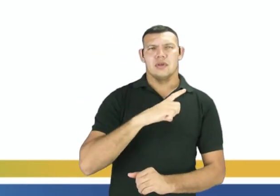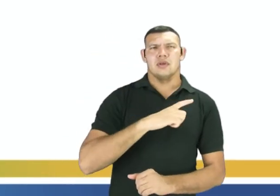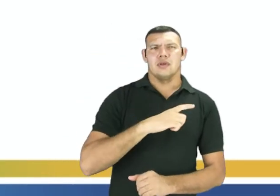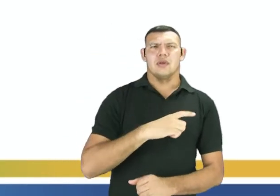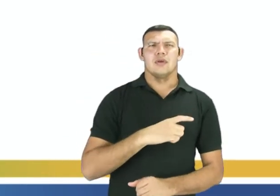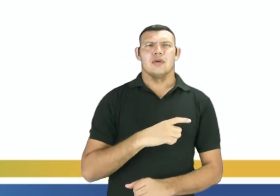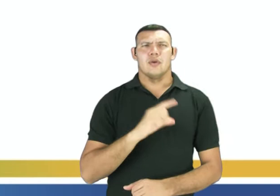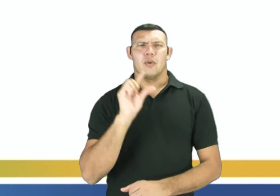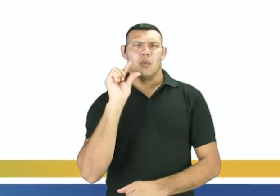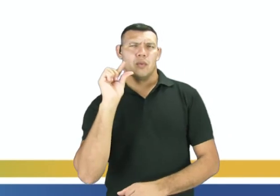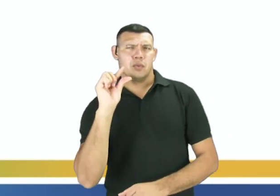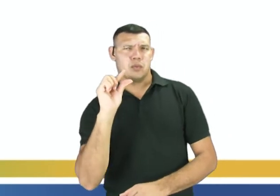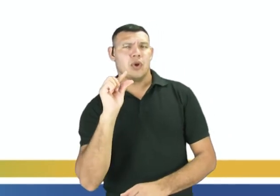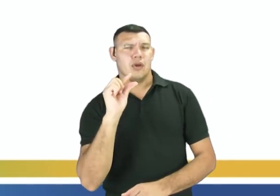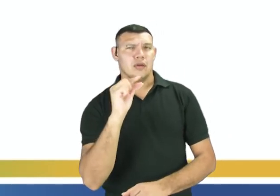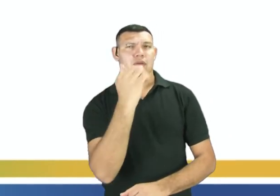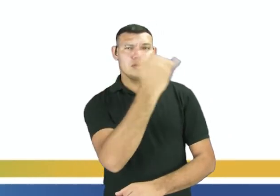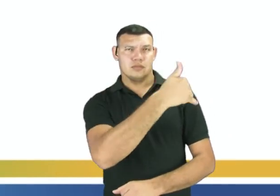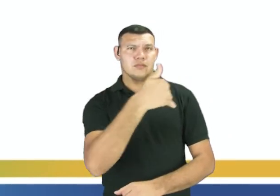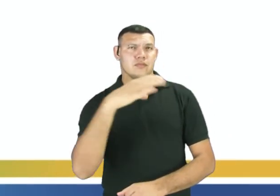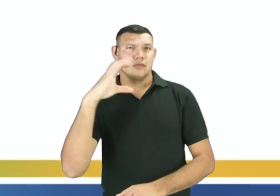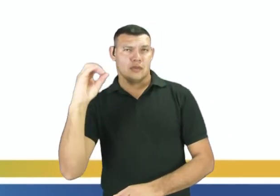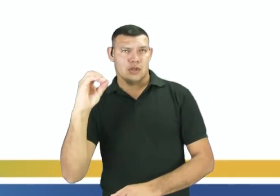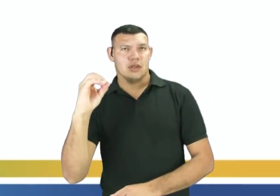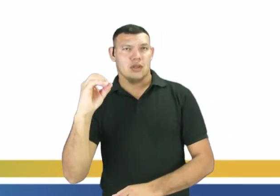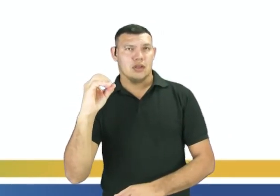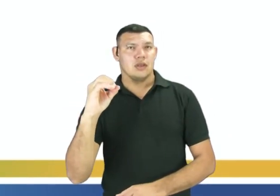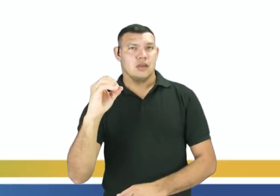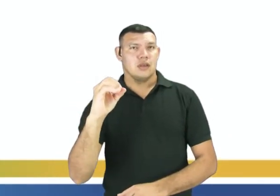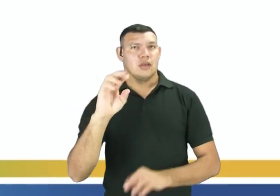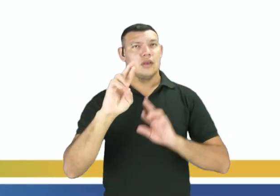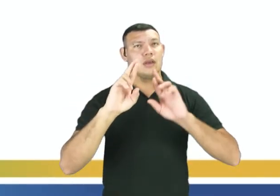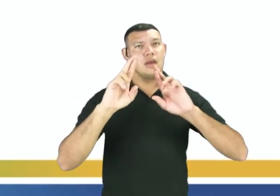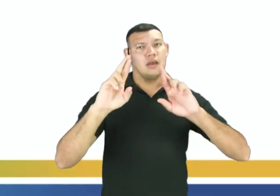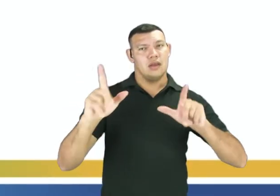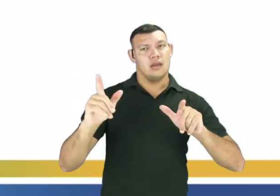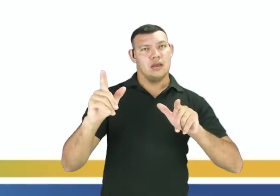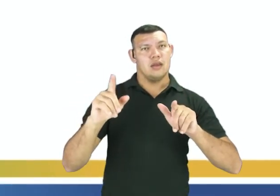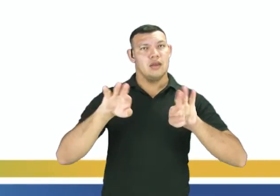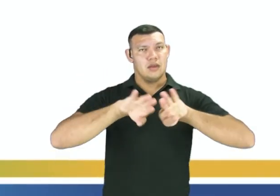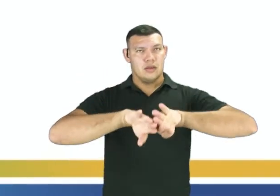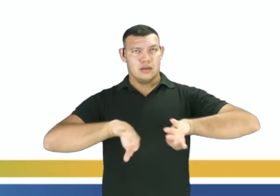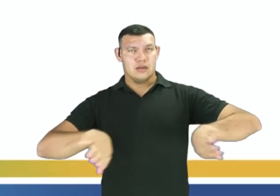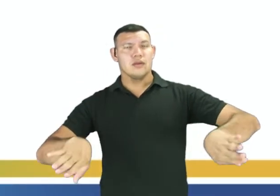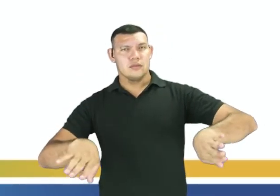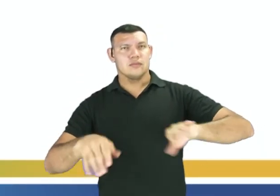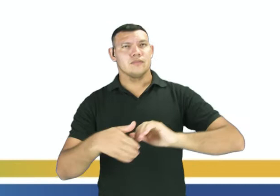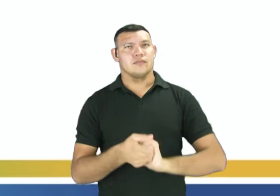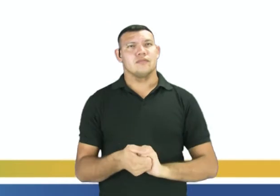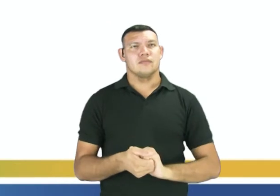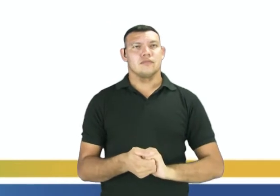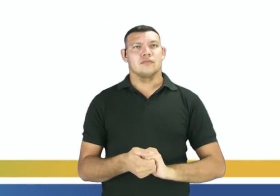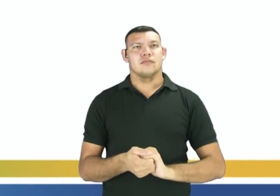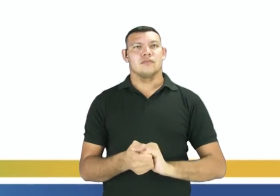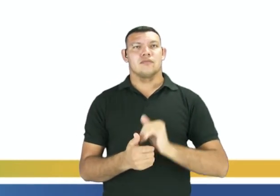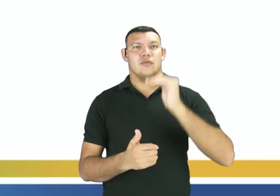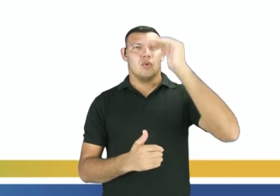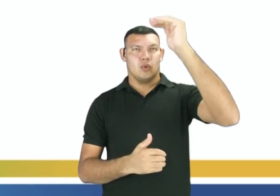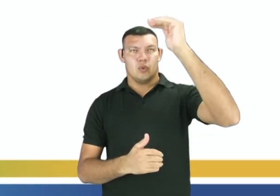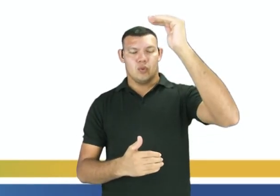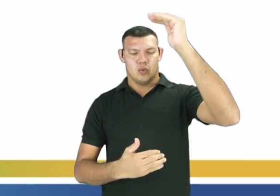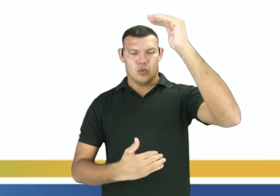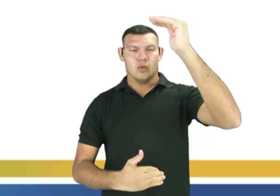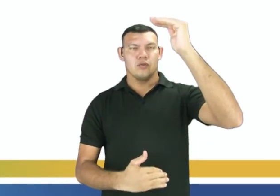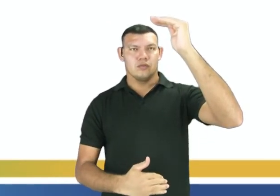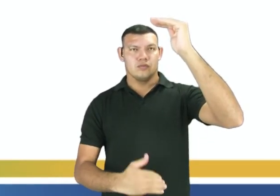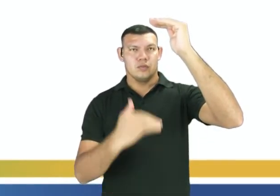né? 70 carbonos em média. A diferença da separação do carbono da torre de fracionamento é o